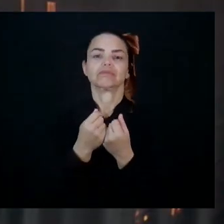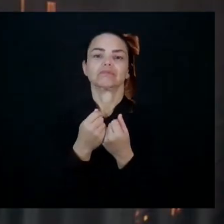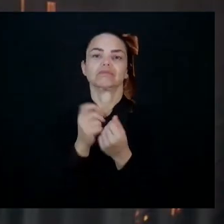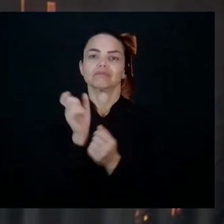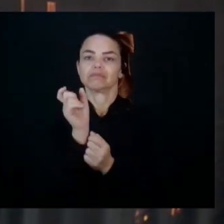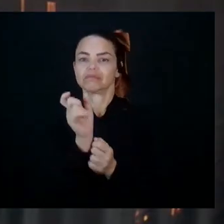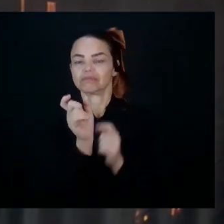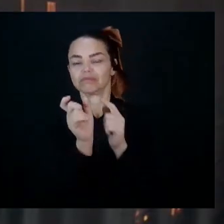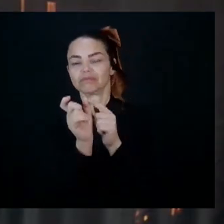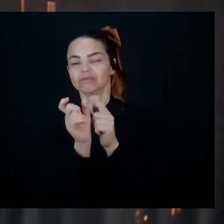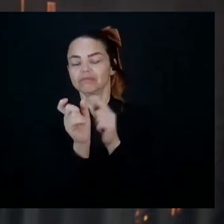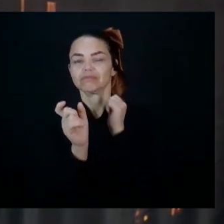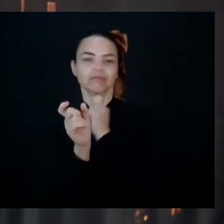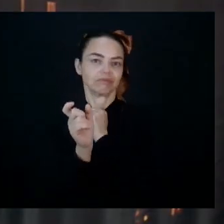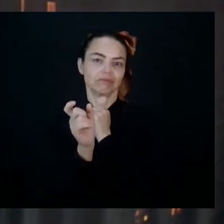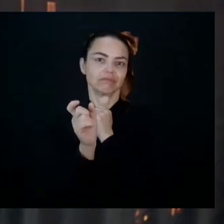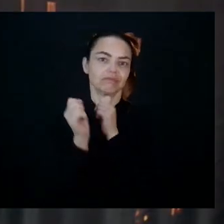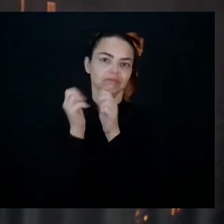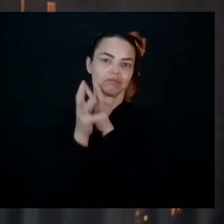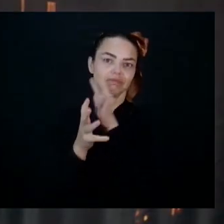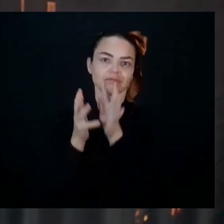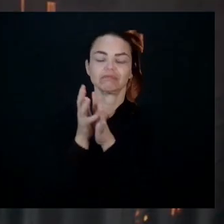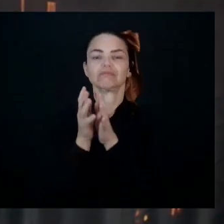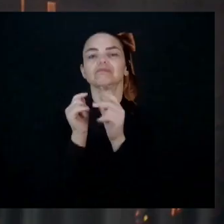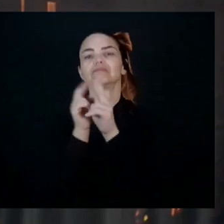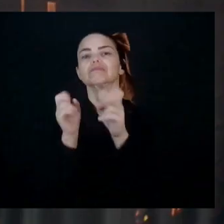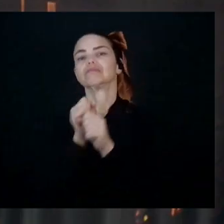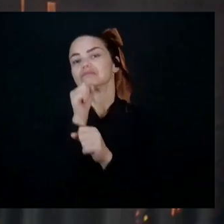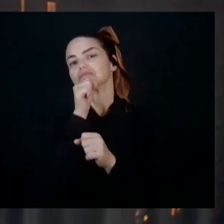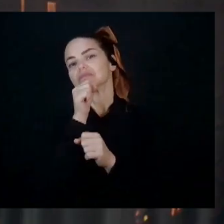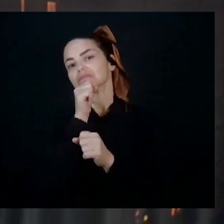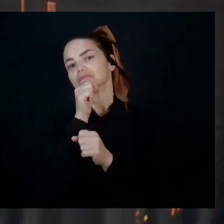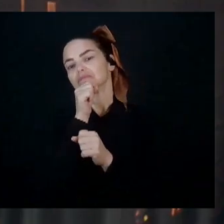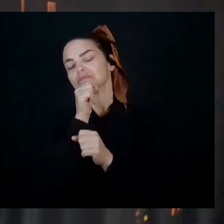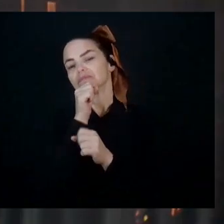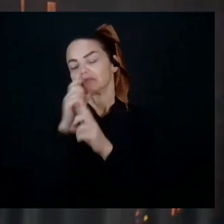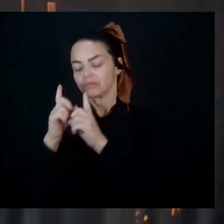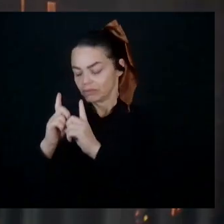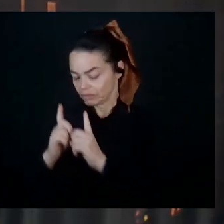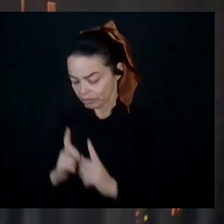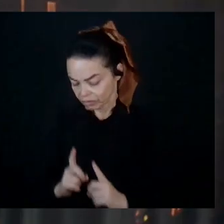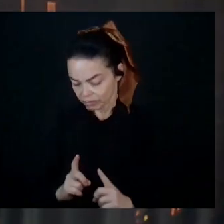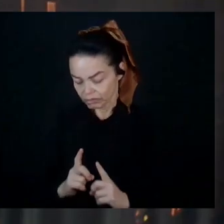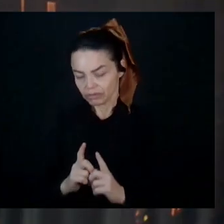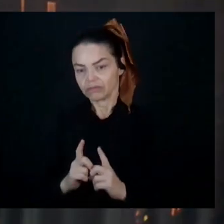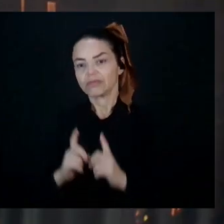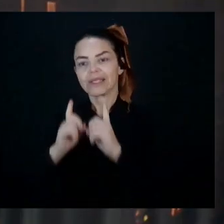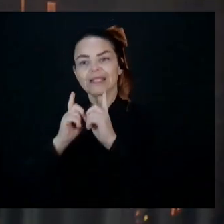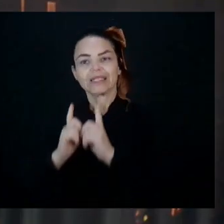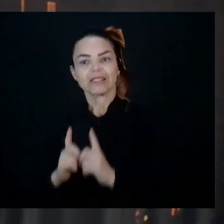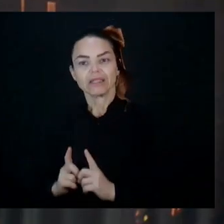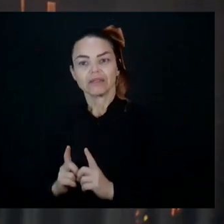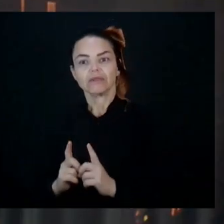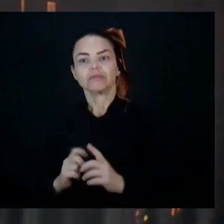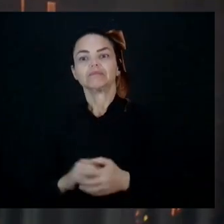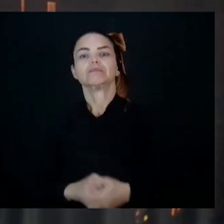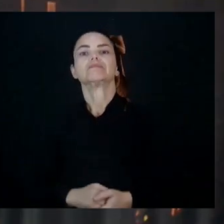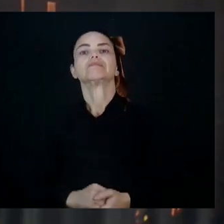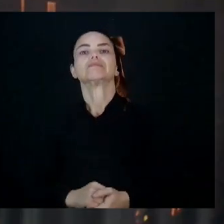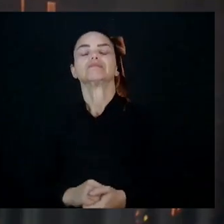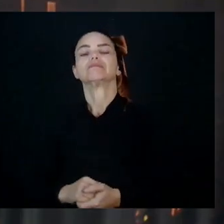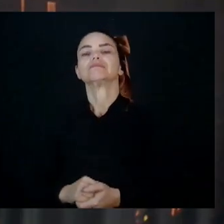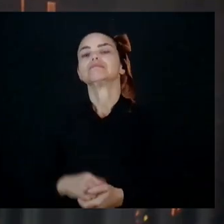pensando aqui para falar sobre o envelhecer é dignidade. Dignidade. Né? Então, a gente